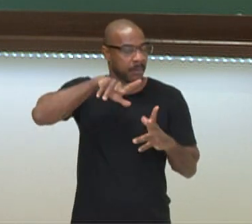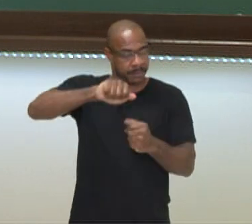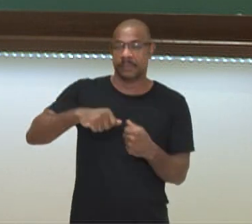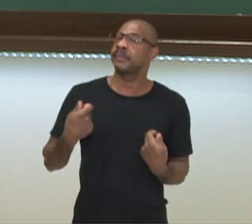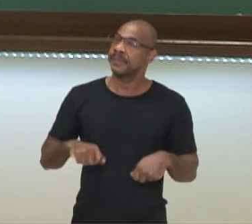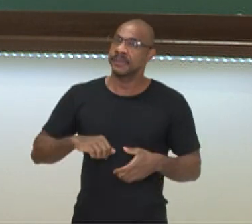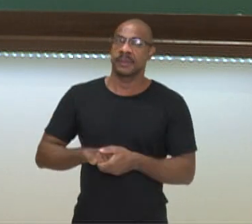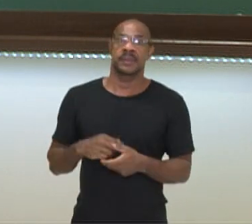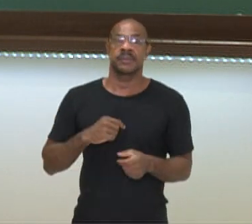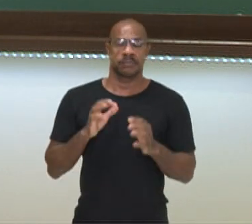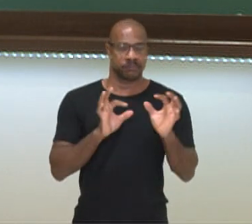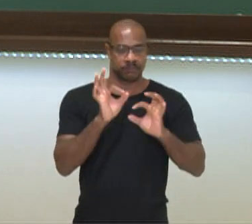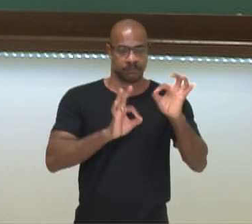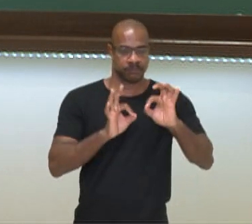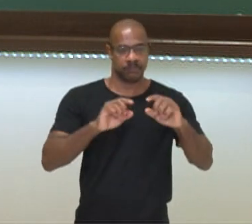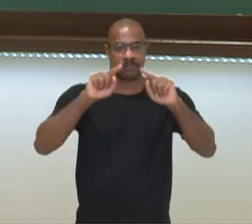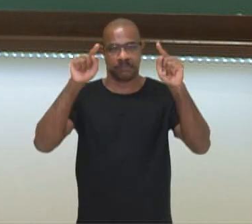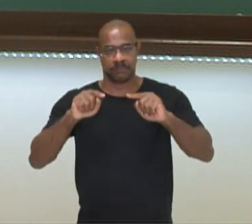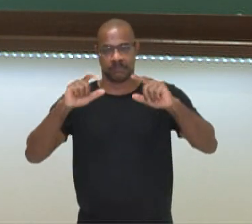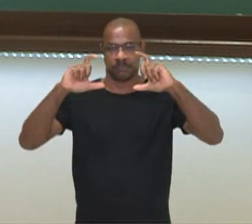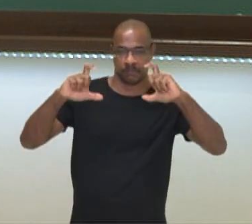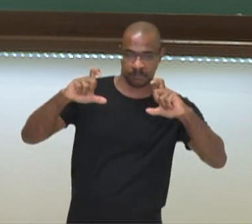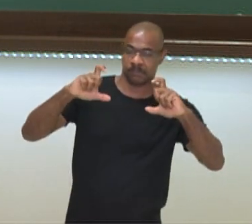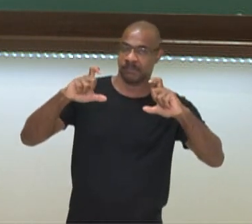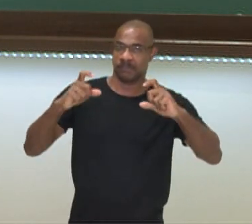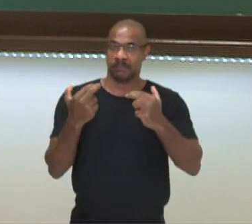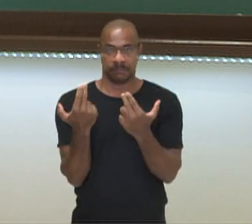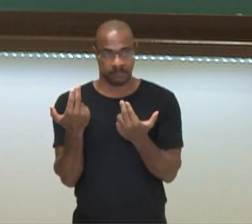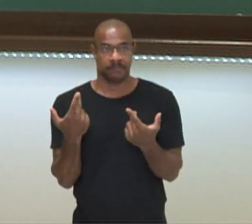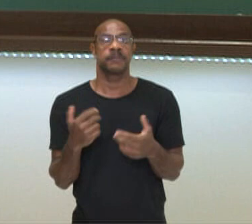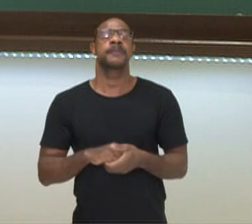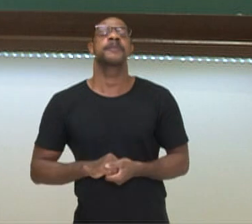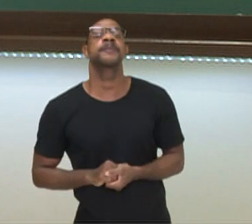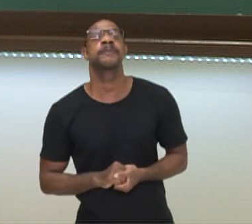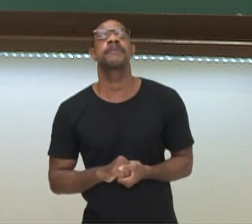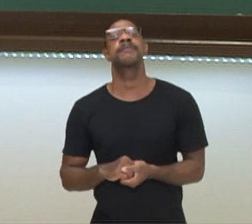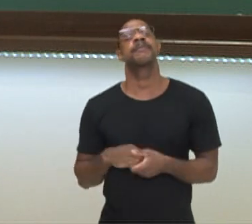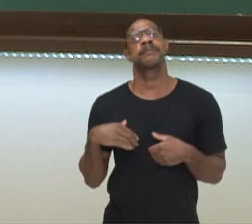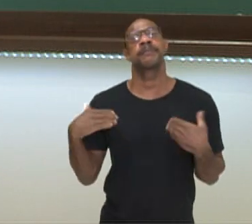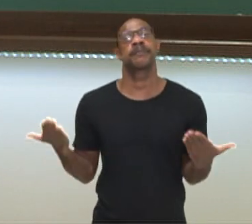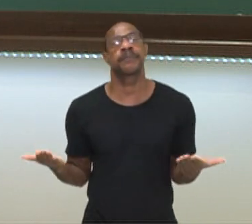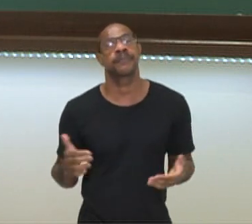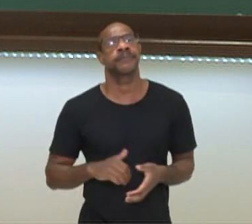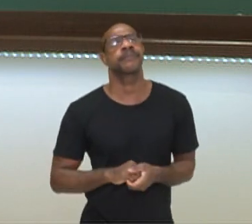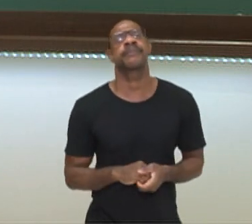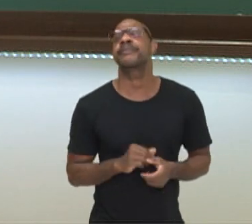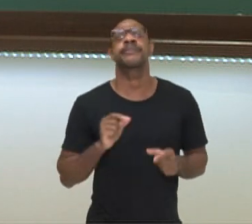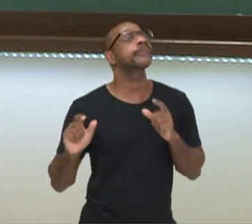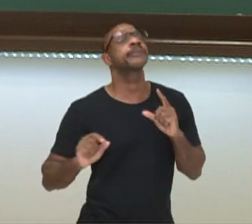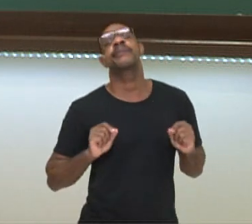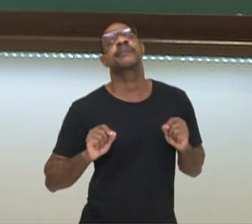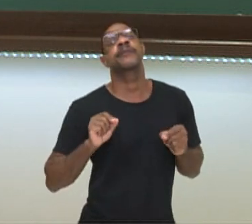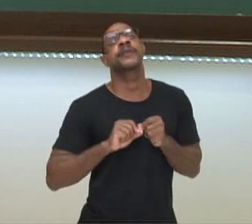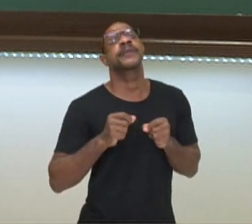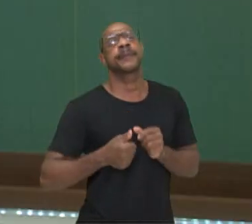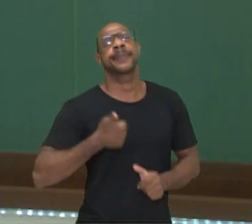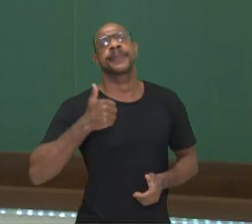de resolução dos sinais de associação, certo? Muito bem. E o que a gente resolve